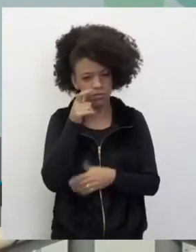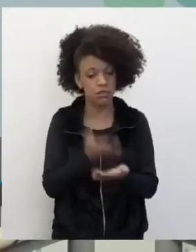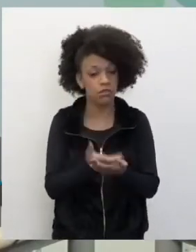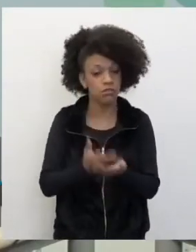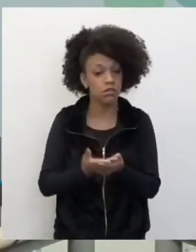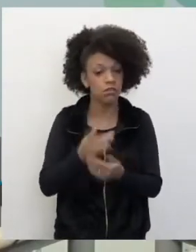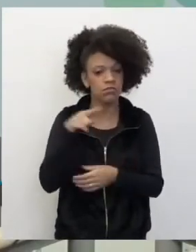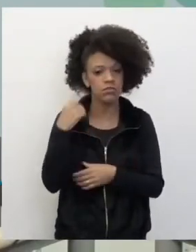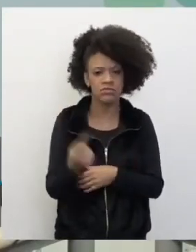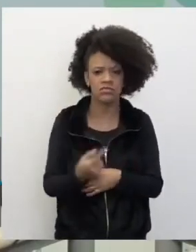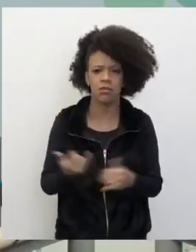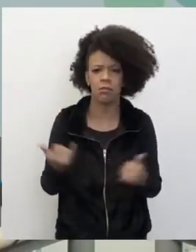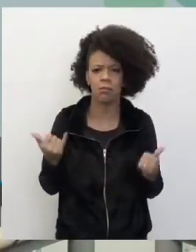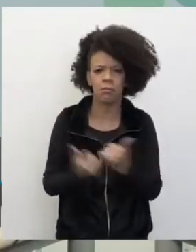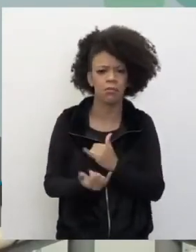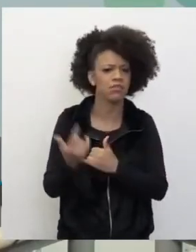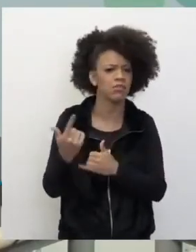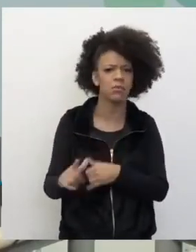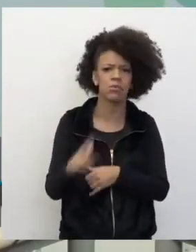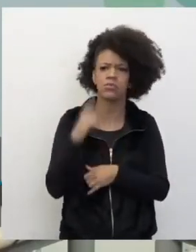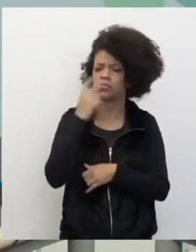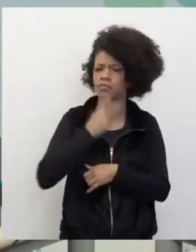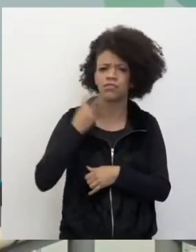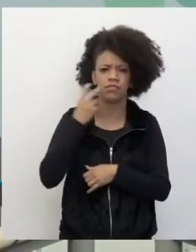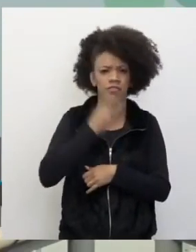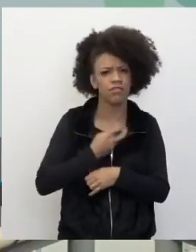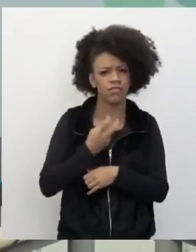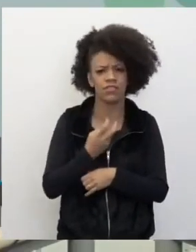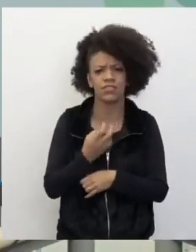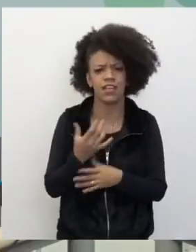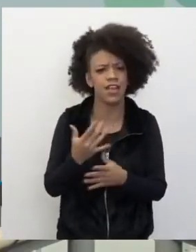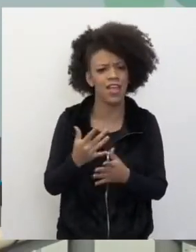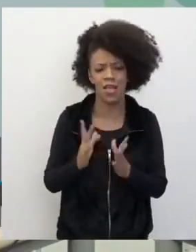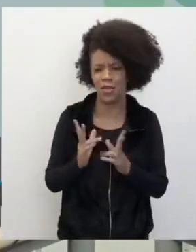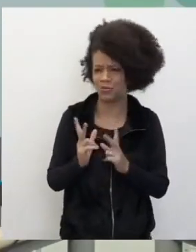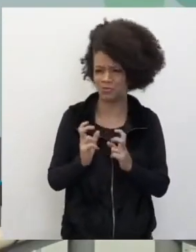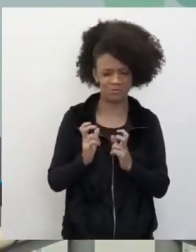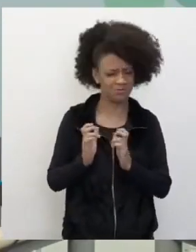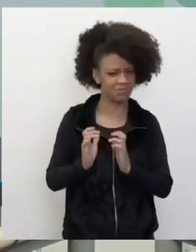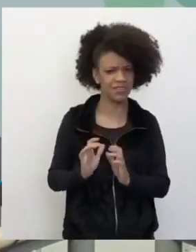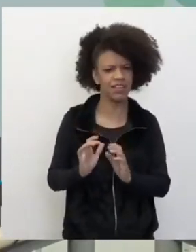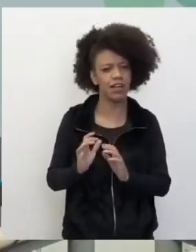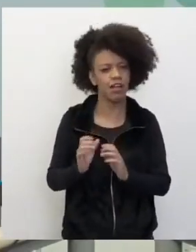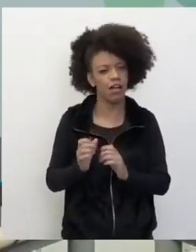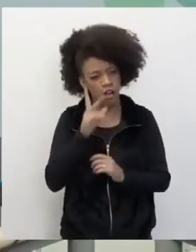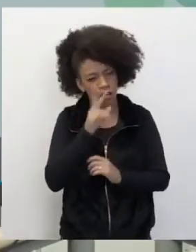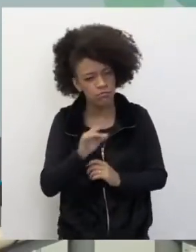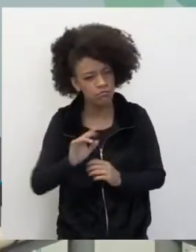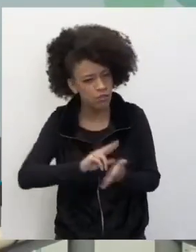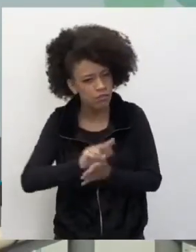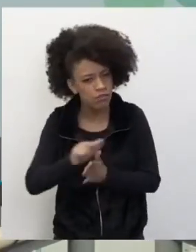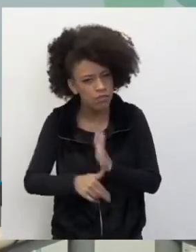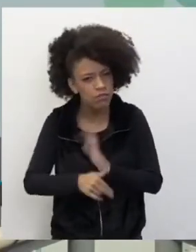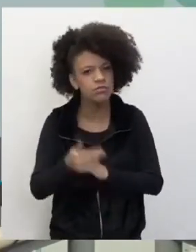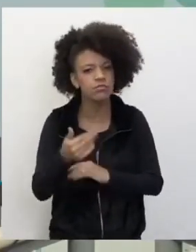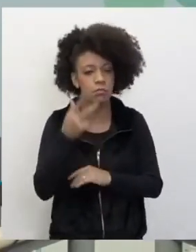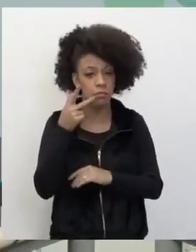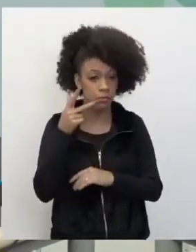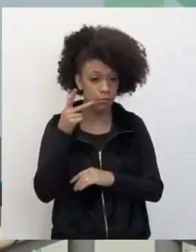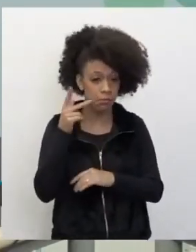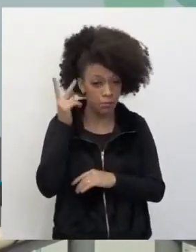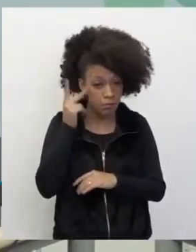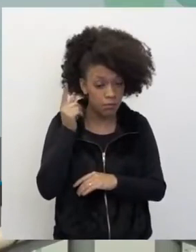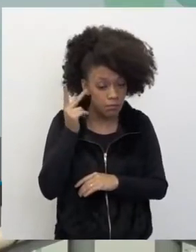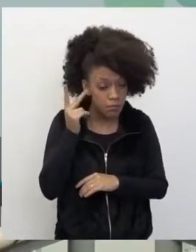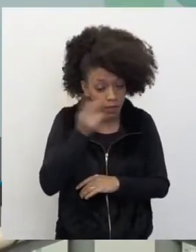depois, parece outra voz, parece outra... Eu não me reconheço. Acho que muitas pessoas... Tenta lá, quando você grava